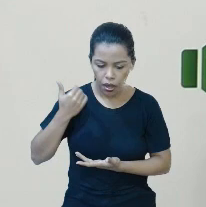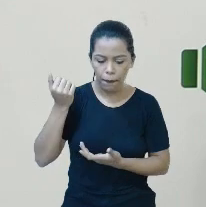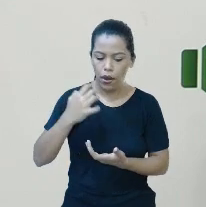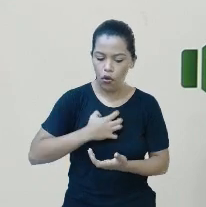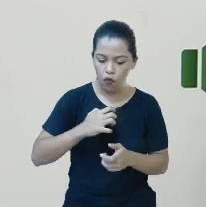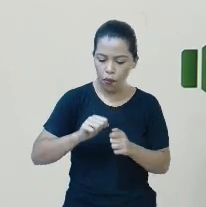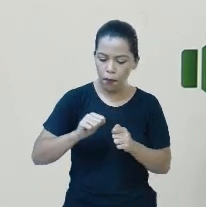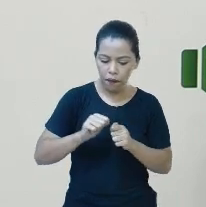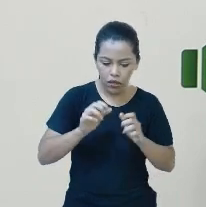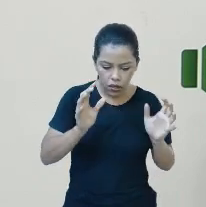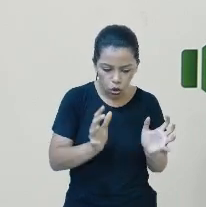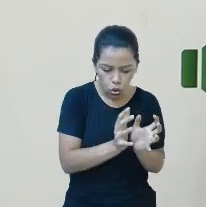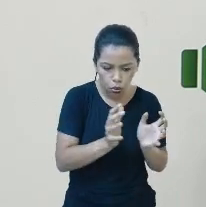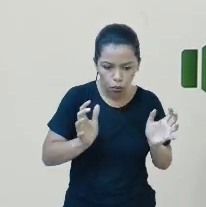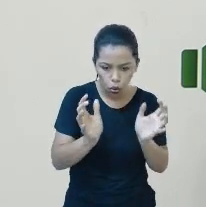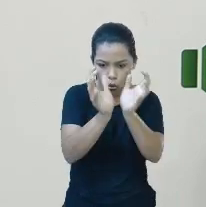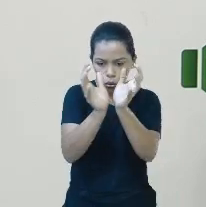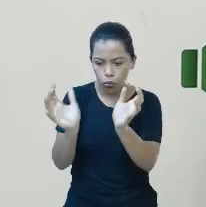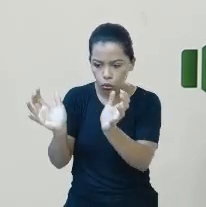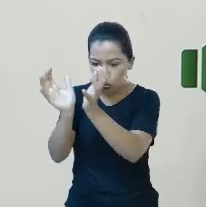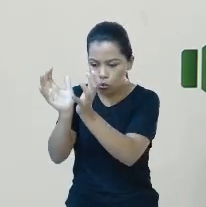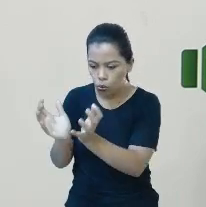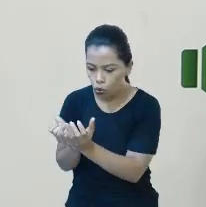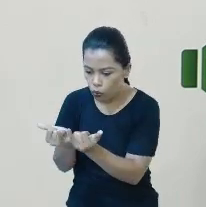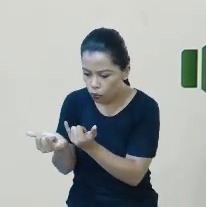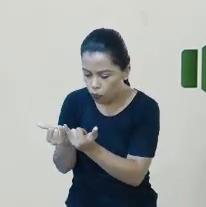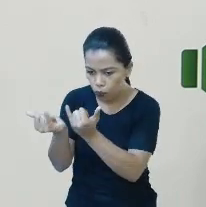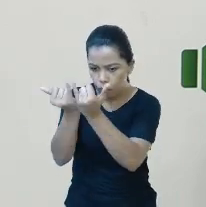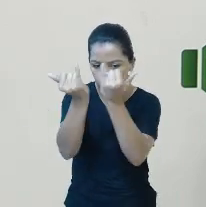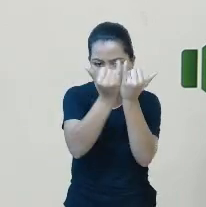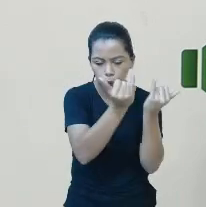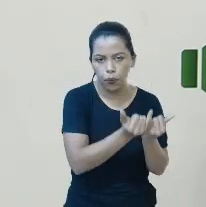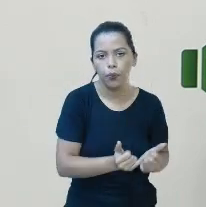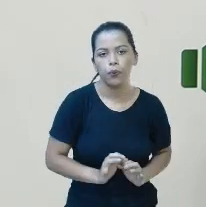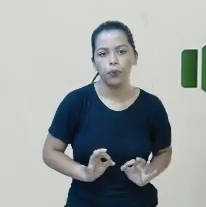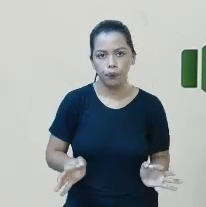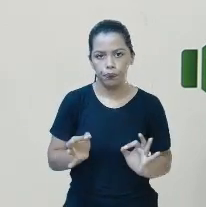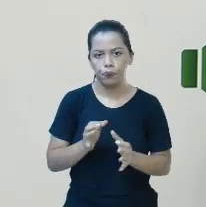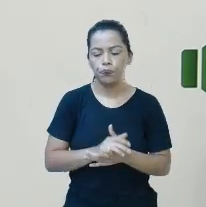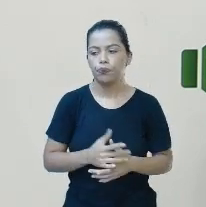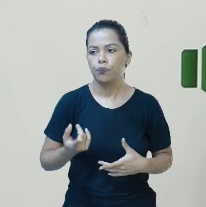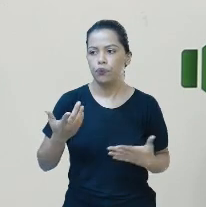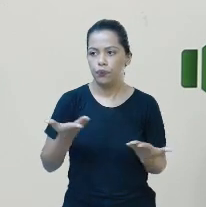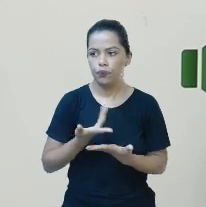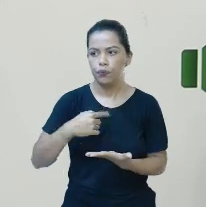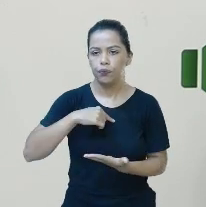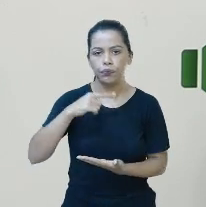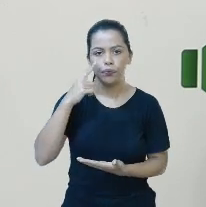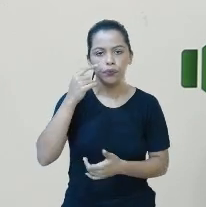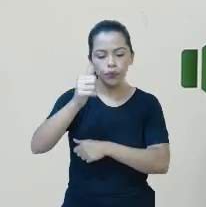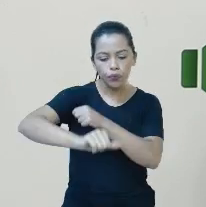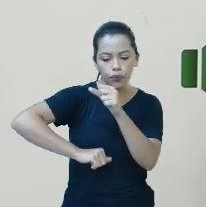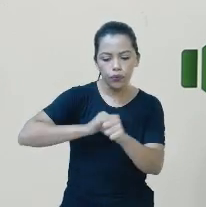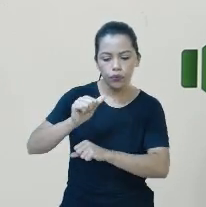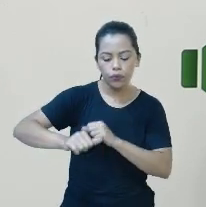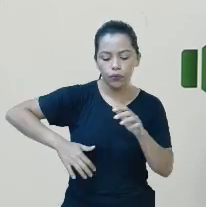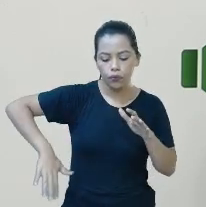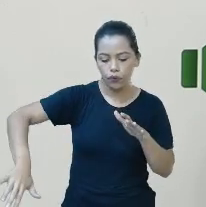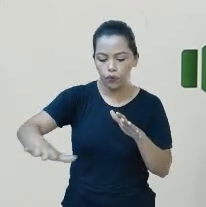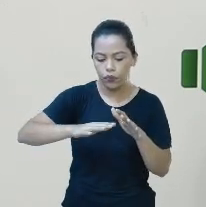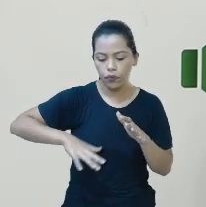forma possível. Agora sim, nós vamos ver as transformações na